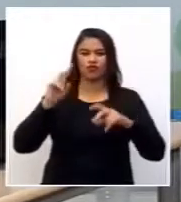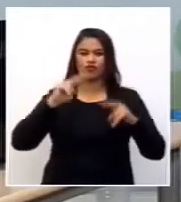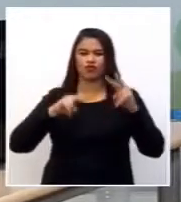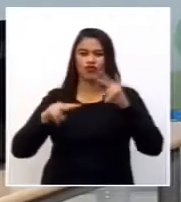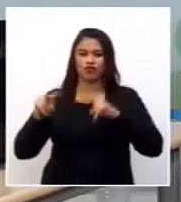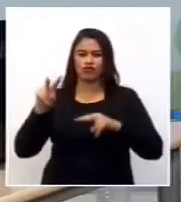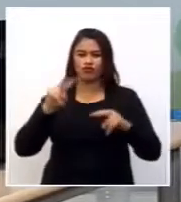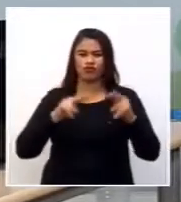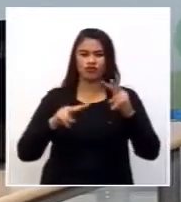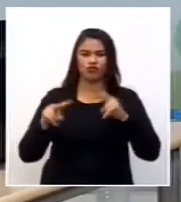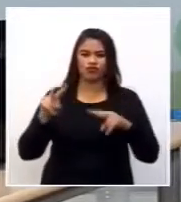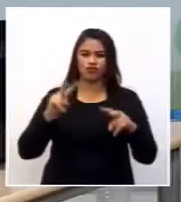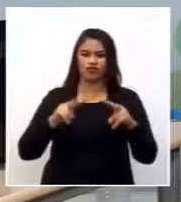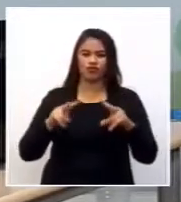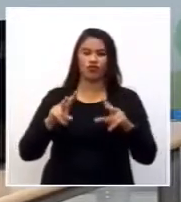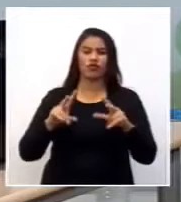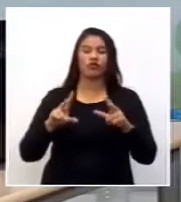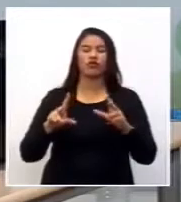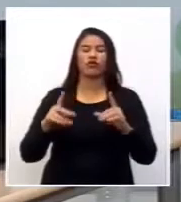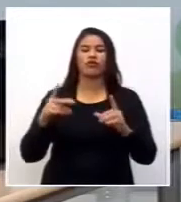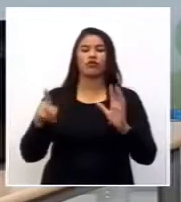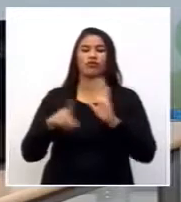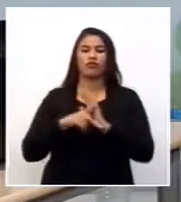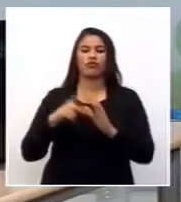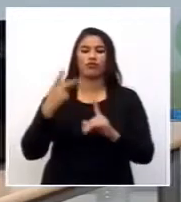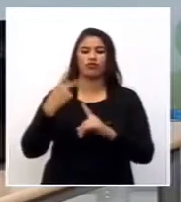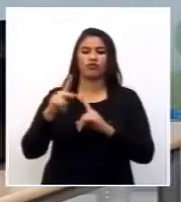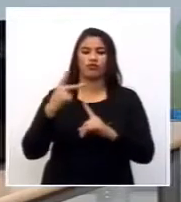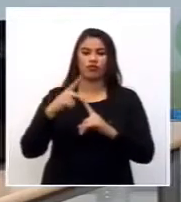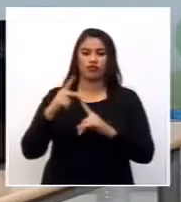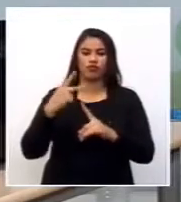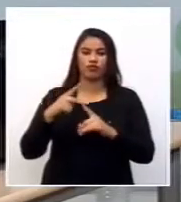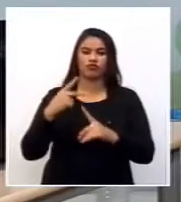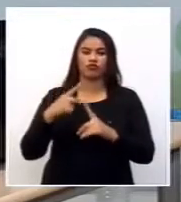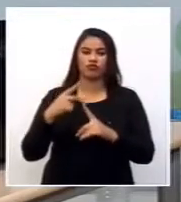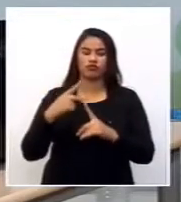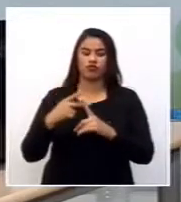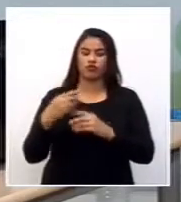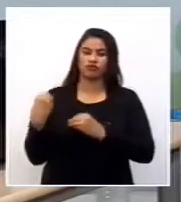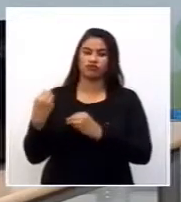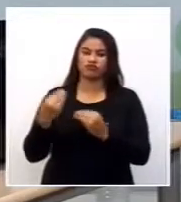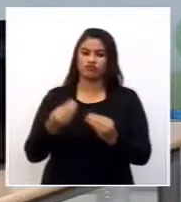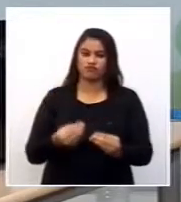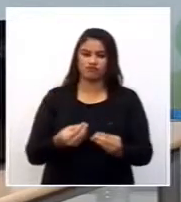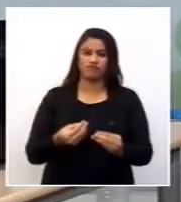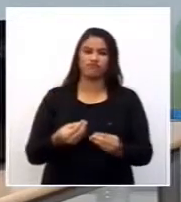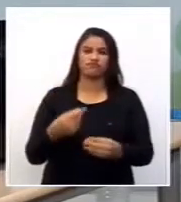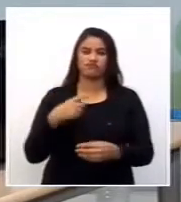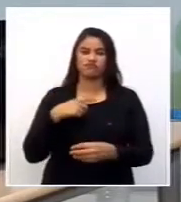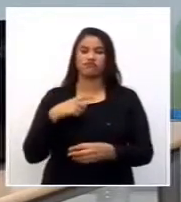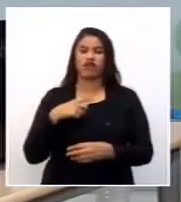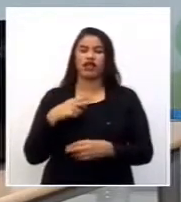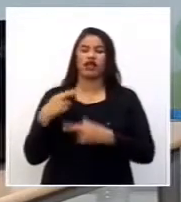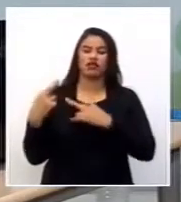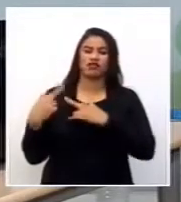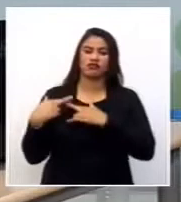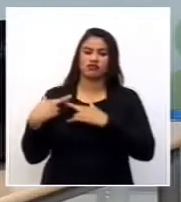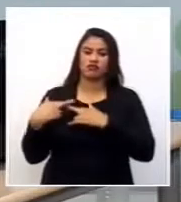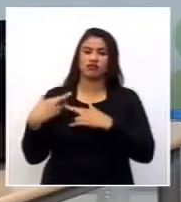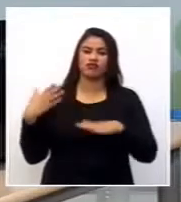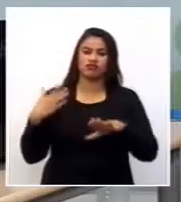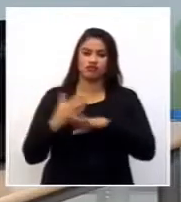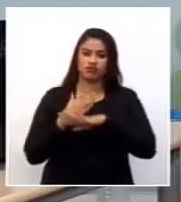foram disponíveis pela plataforma canva.com, são imagens cedidas, autorizadas pelos responsáveis e estudantes de